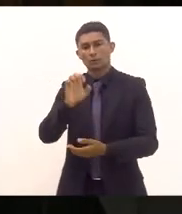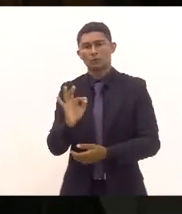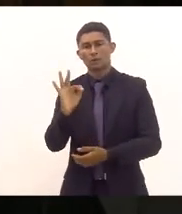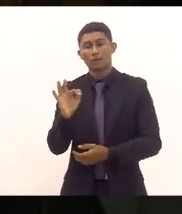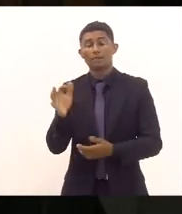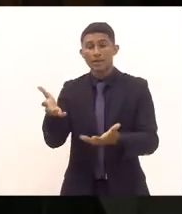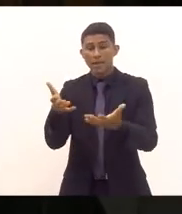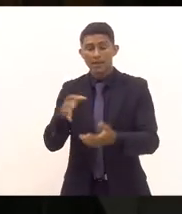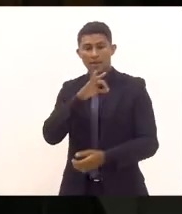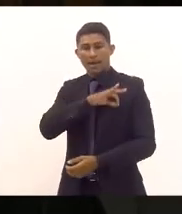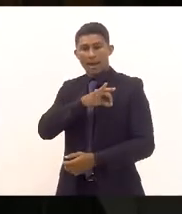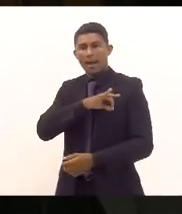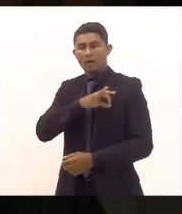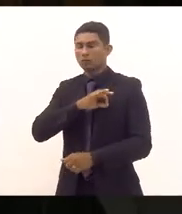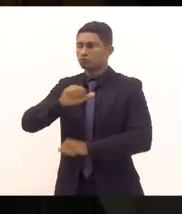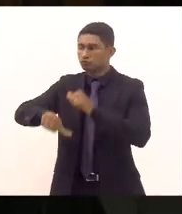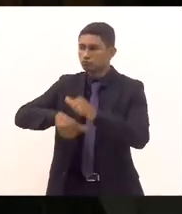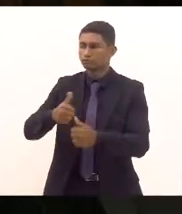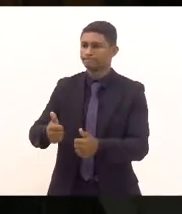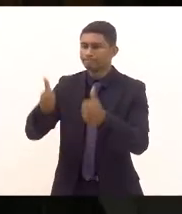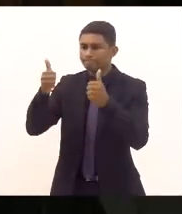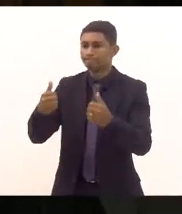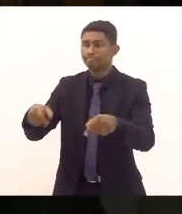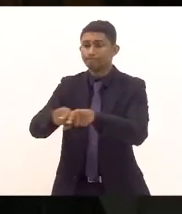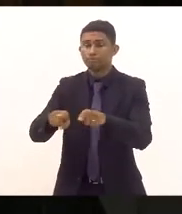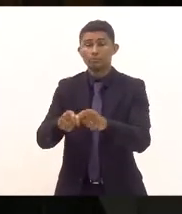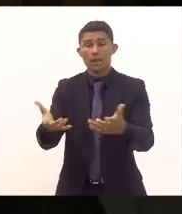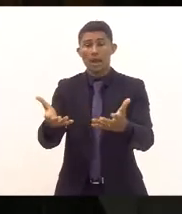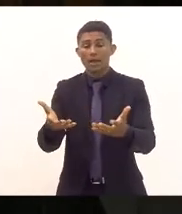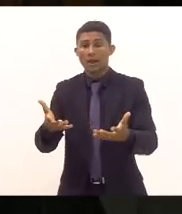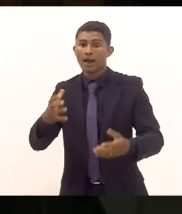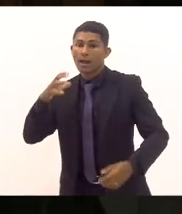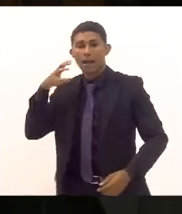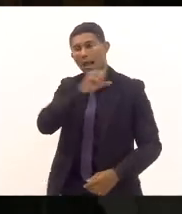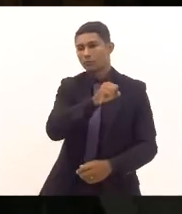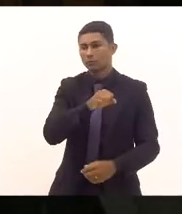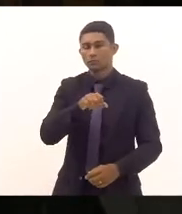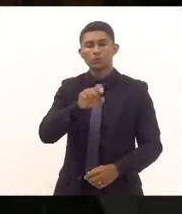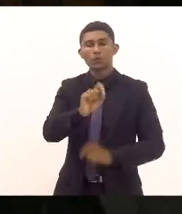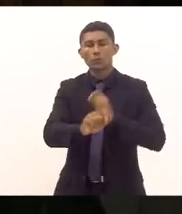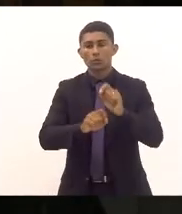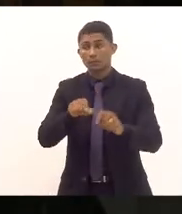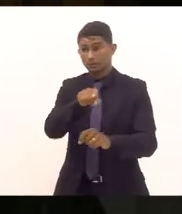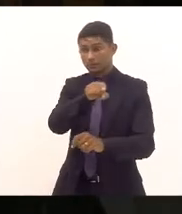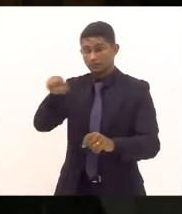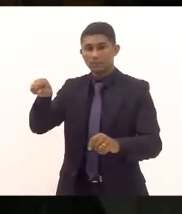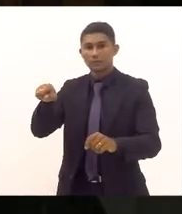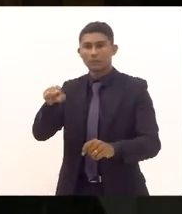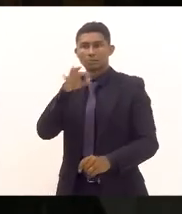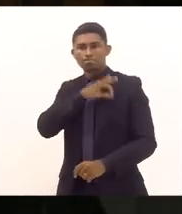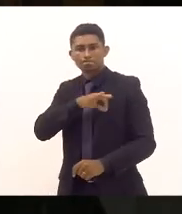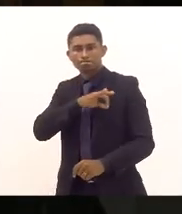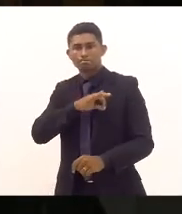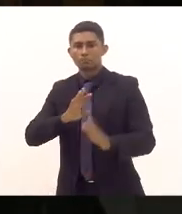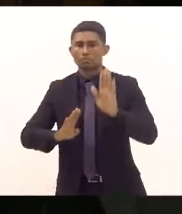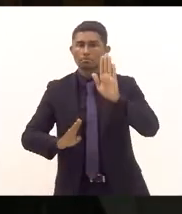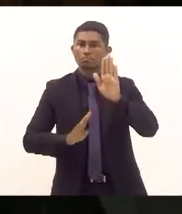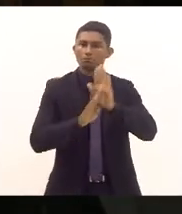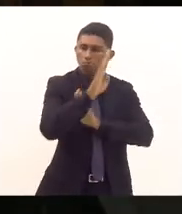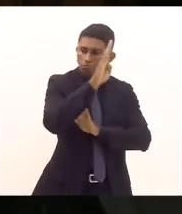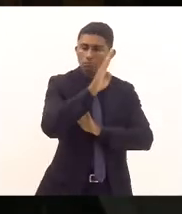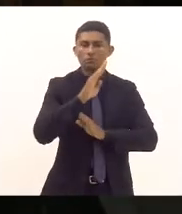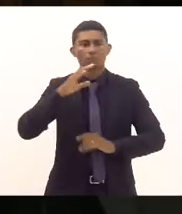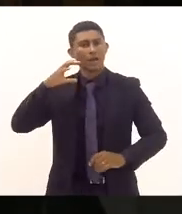vencimentos e queremos de forma imediata o descongelamento dos seus enquadramentos das suas progressões